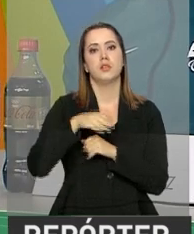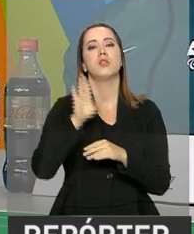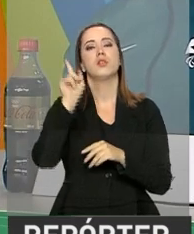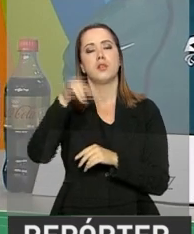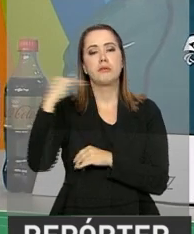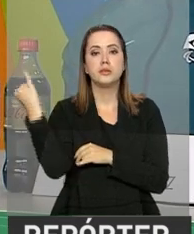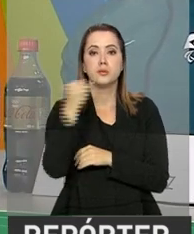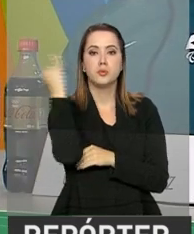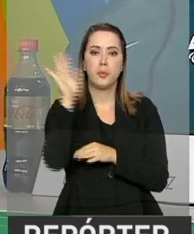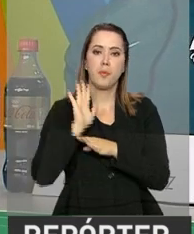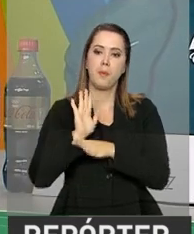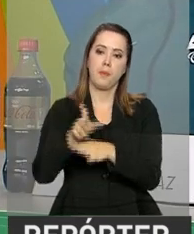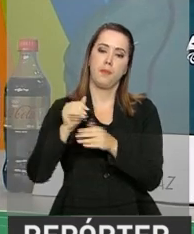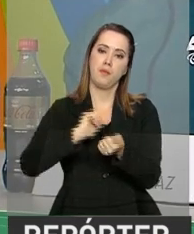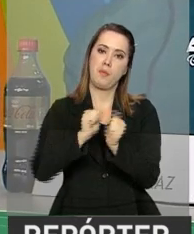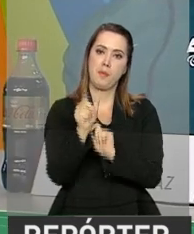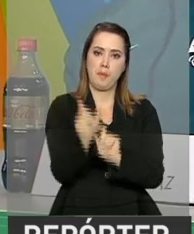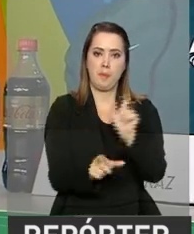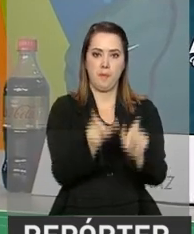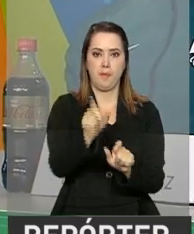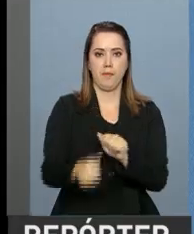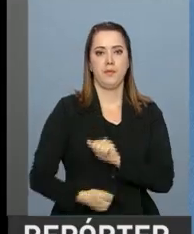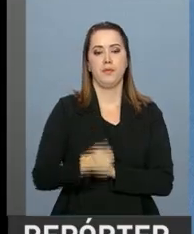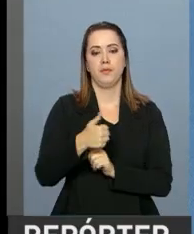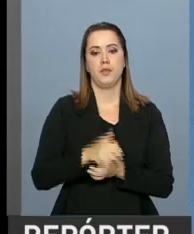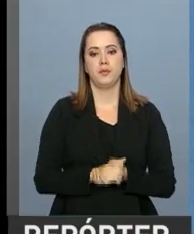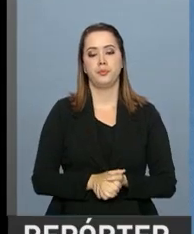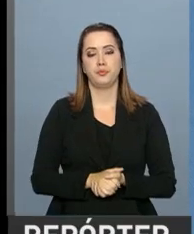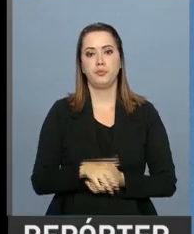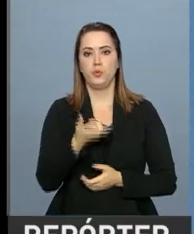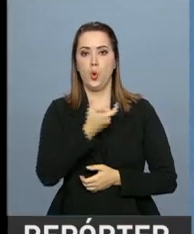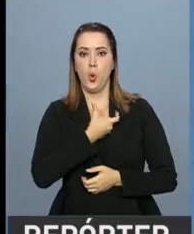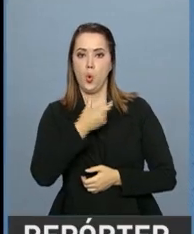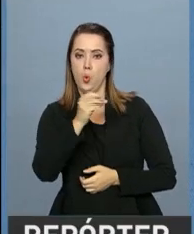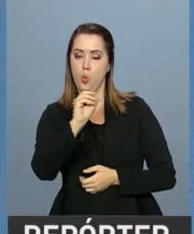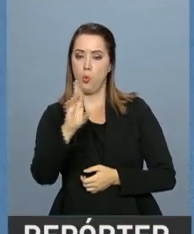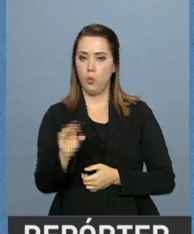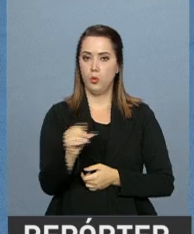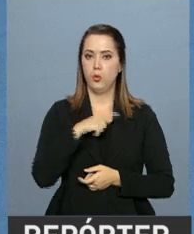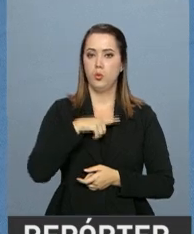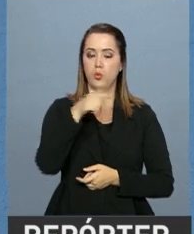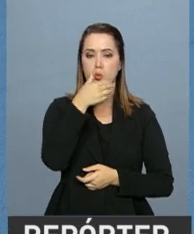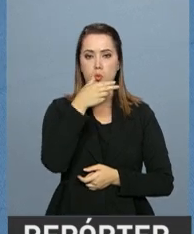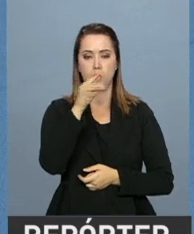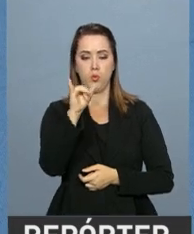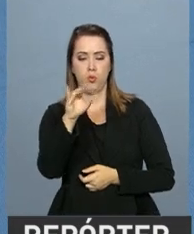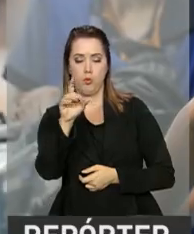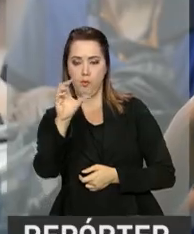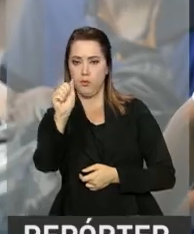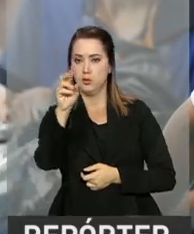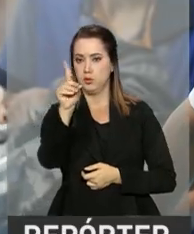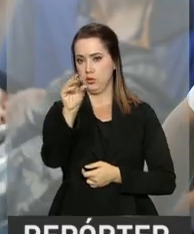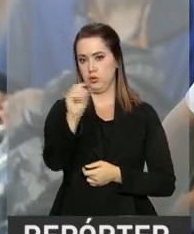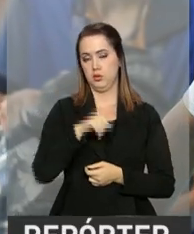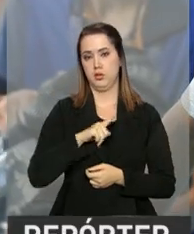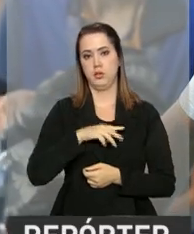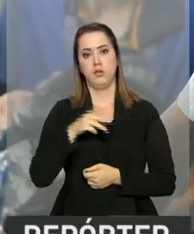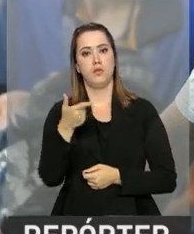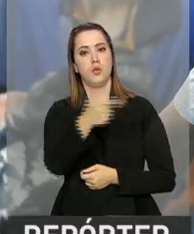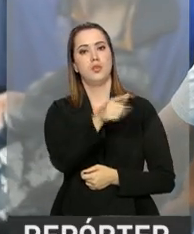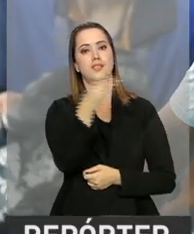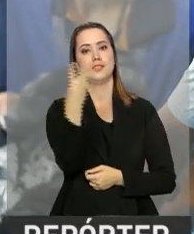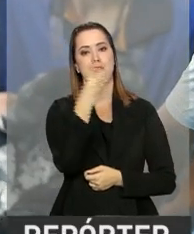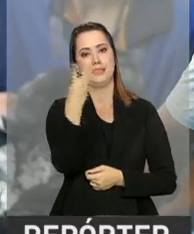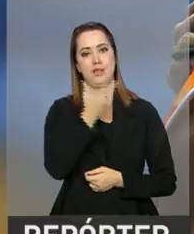Atleta então melhorou muito para mim além do ouro de Ricardo o Brasil conquistou outras três medalhas só no